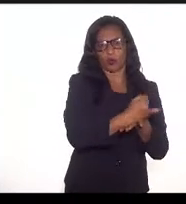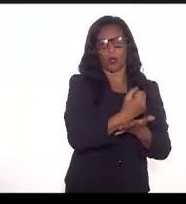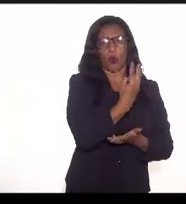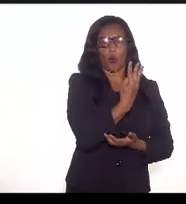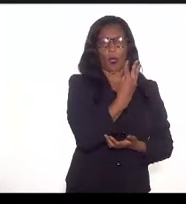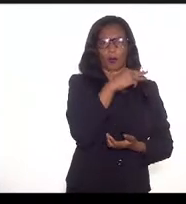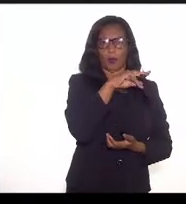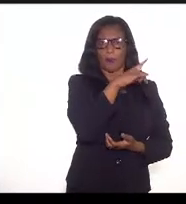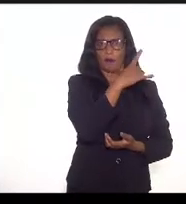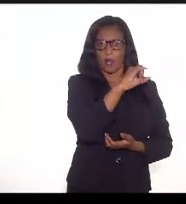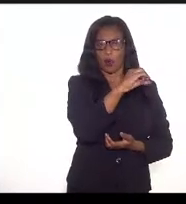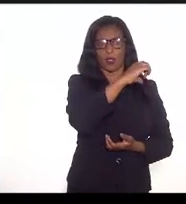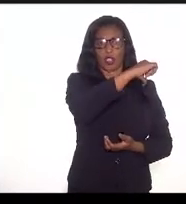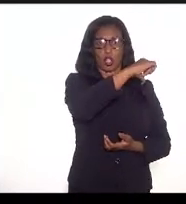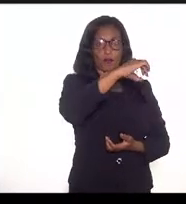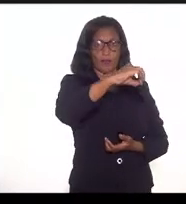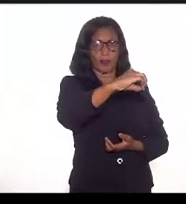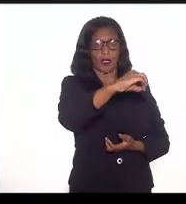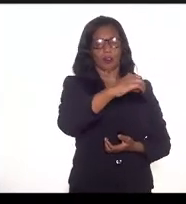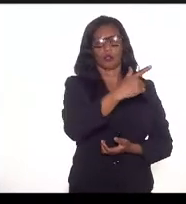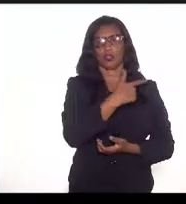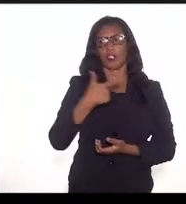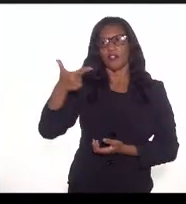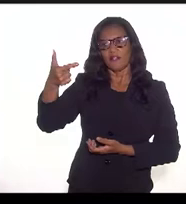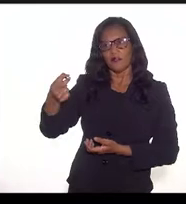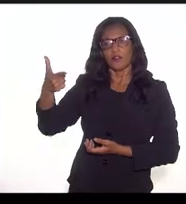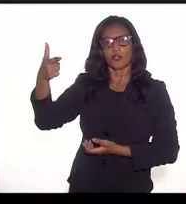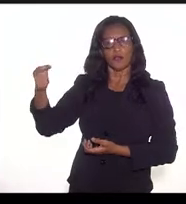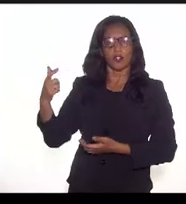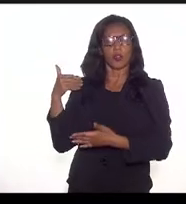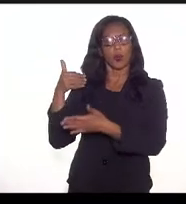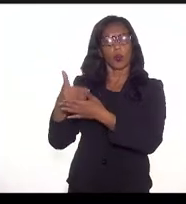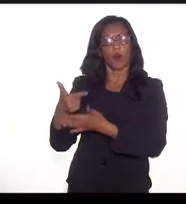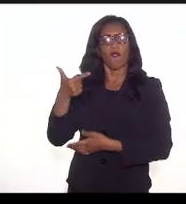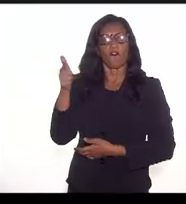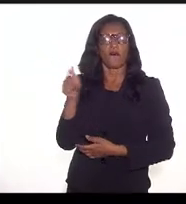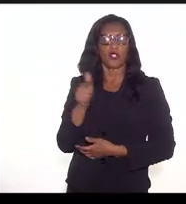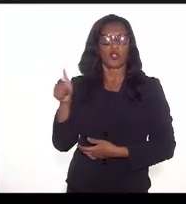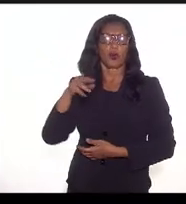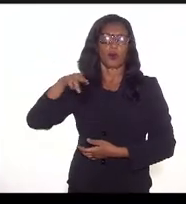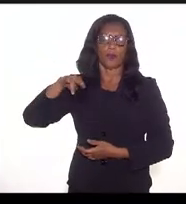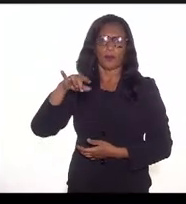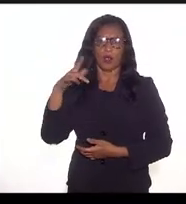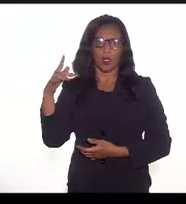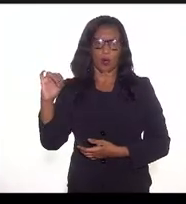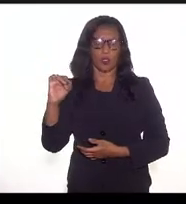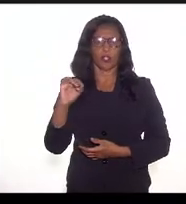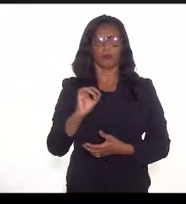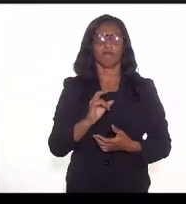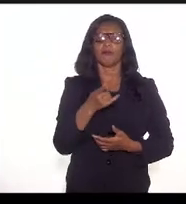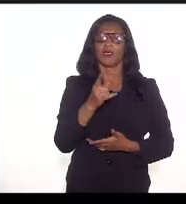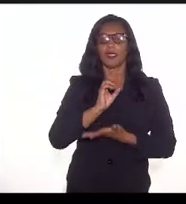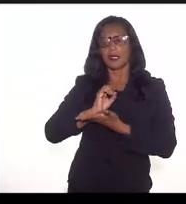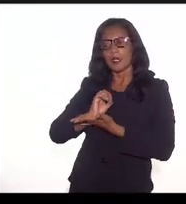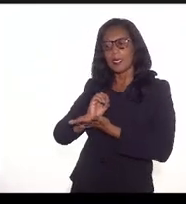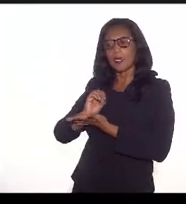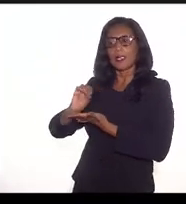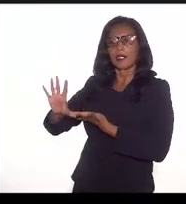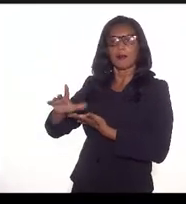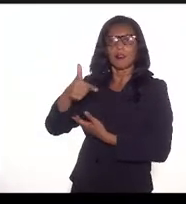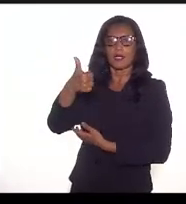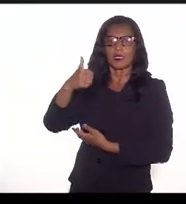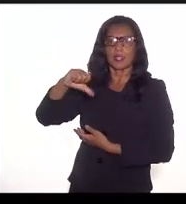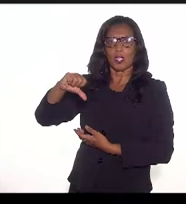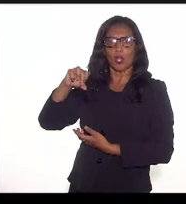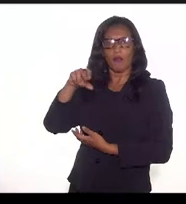aproximadamente 4 milhões e 900. Em 2020, a gente contratou aproximadamente 22 milhões. E em termos de liberação, foram aproximadamente 19